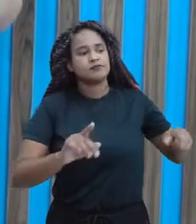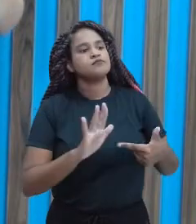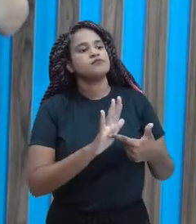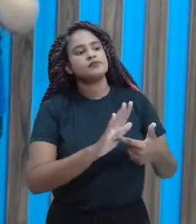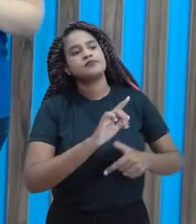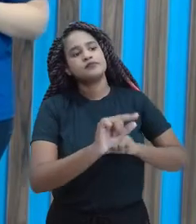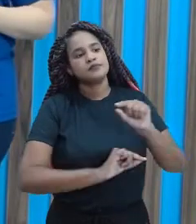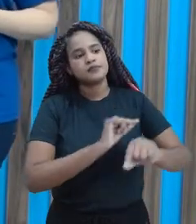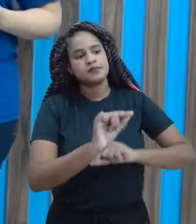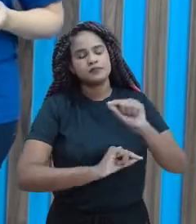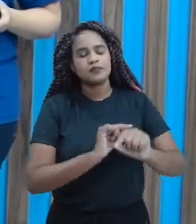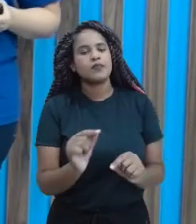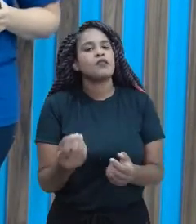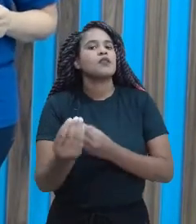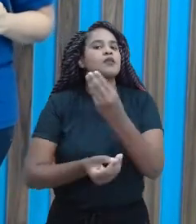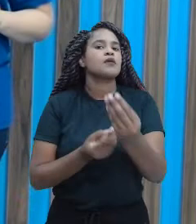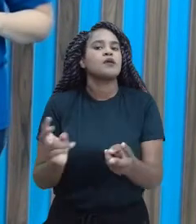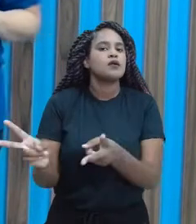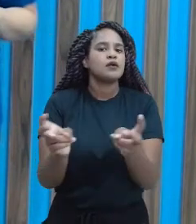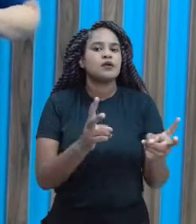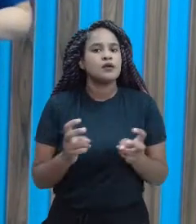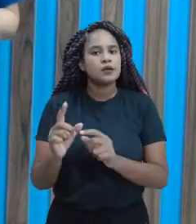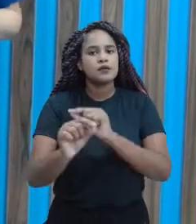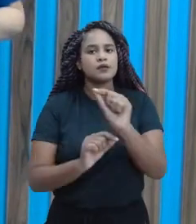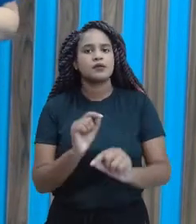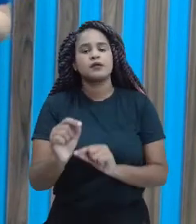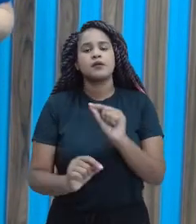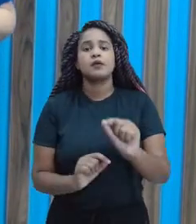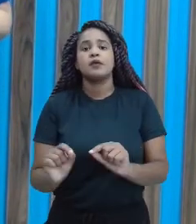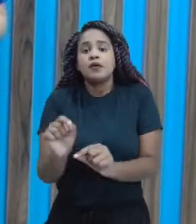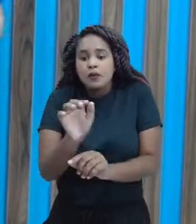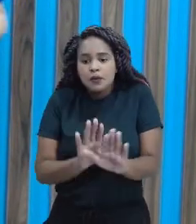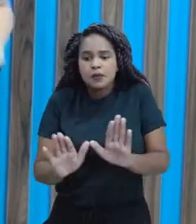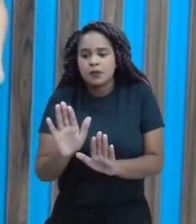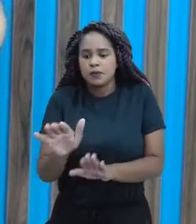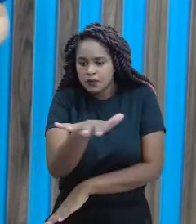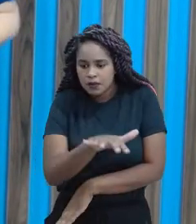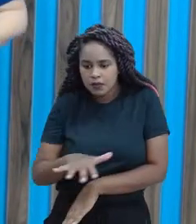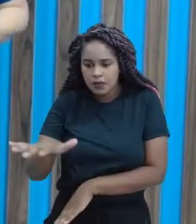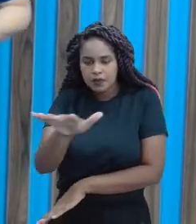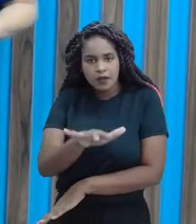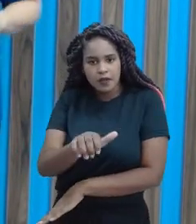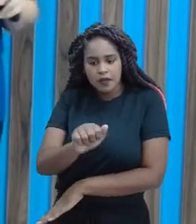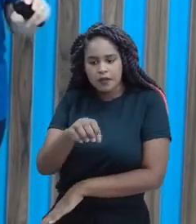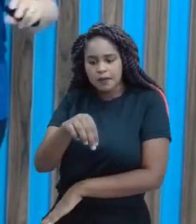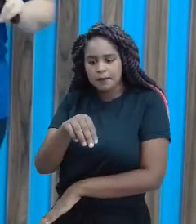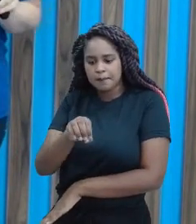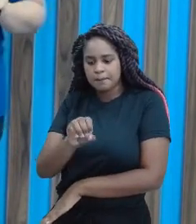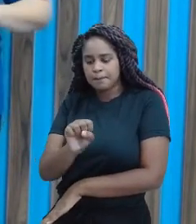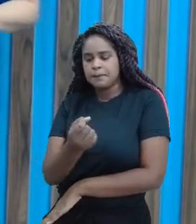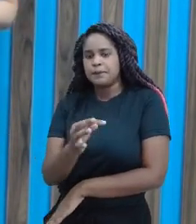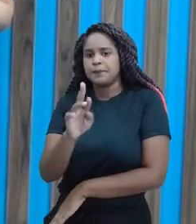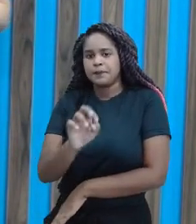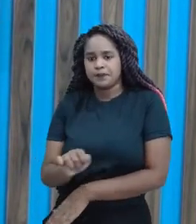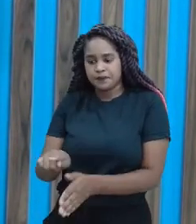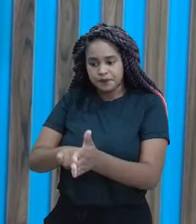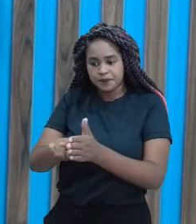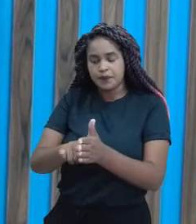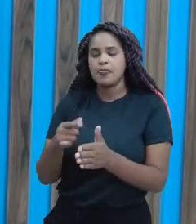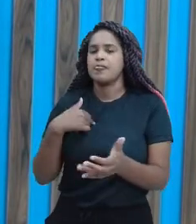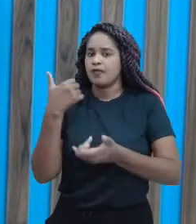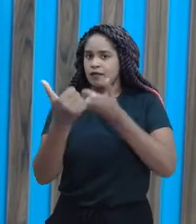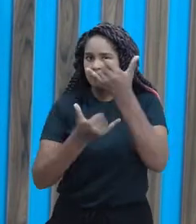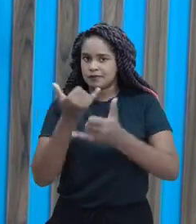a necessidade da gente perceber o cuidado com o espaço amostral de uma pesquisa, né? Eu até brinquei no dia que eu dei a aula